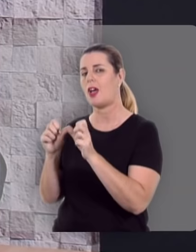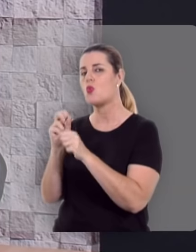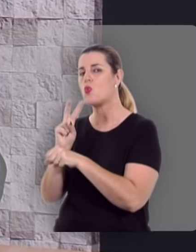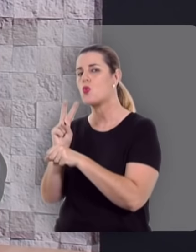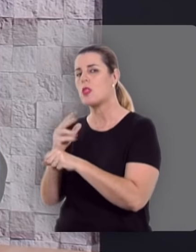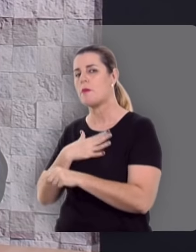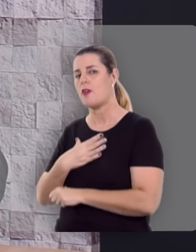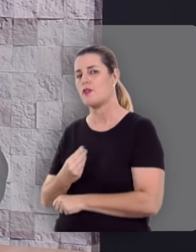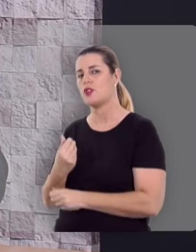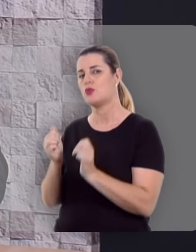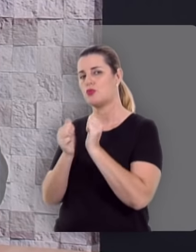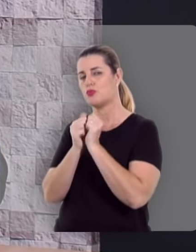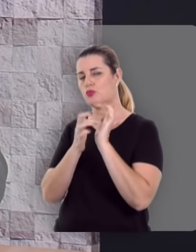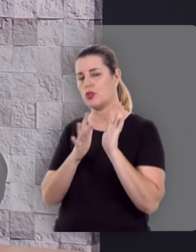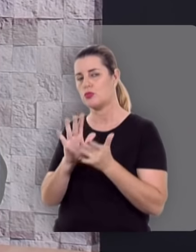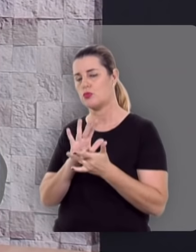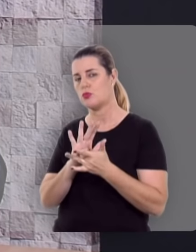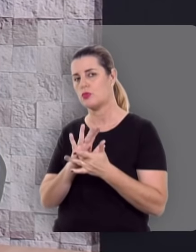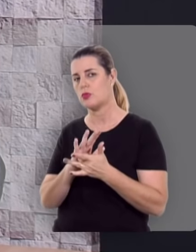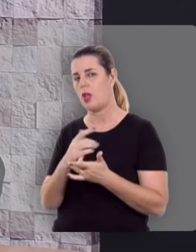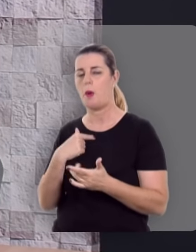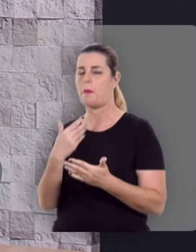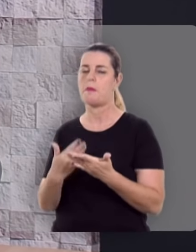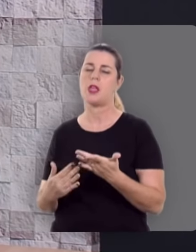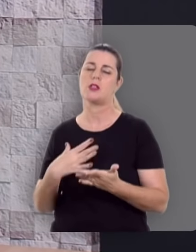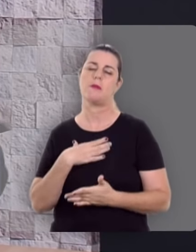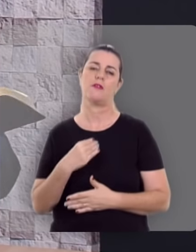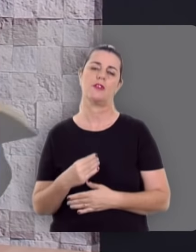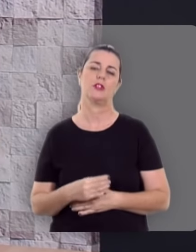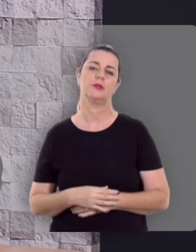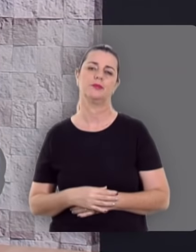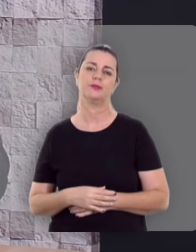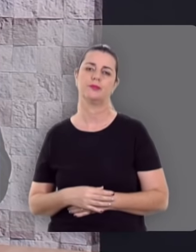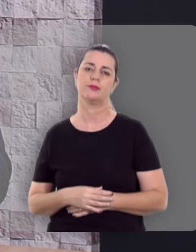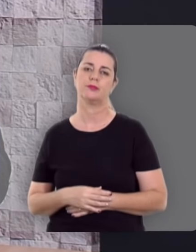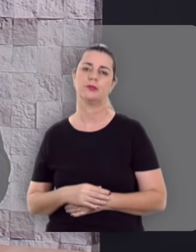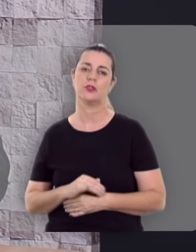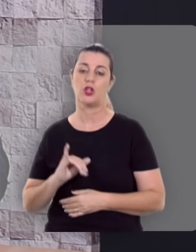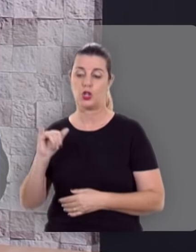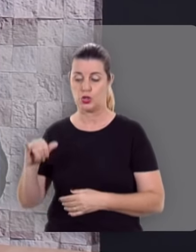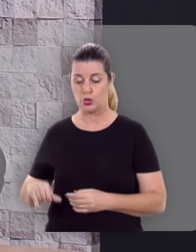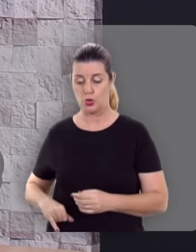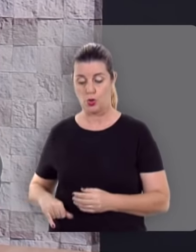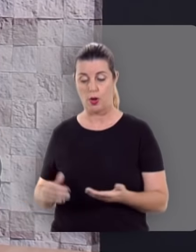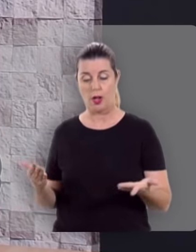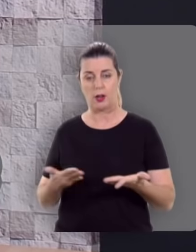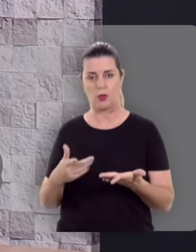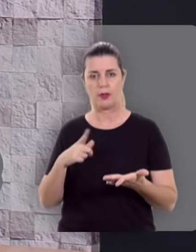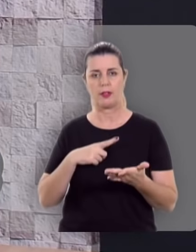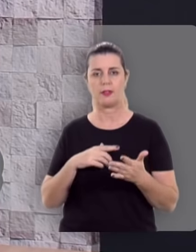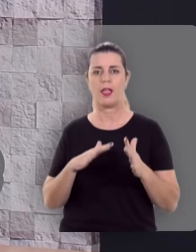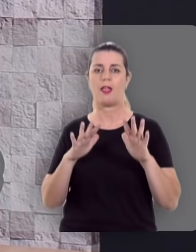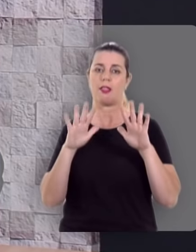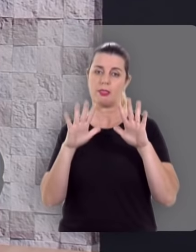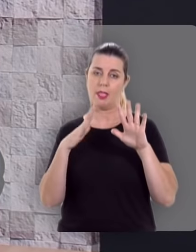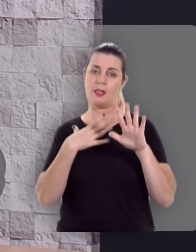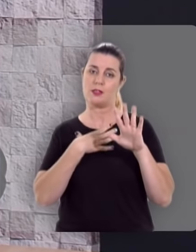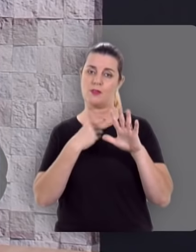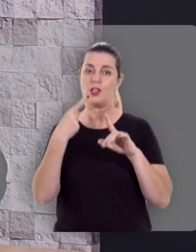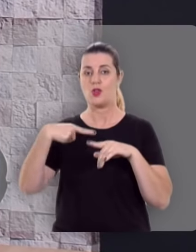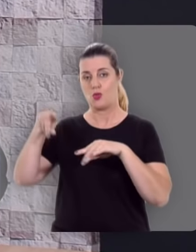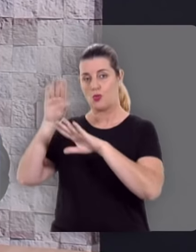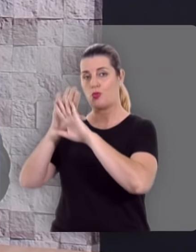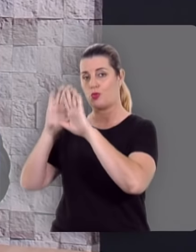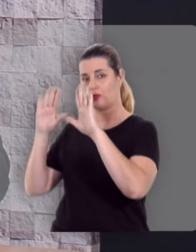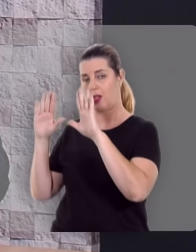meu filho. Meu filho está com Jesus. Eu não perdi o meu filho. Jó agora tem 10 filhos